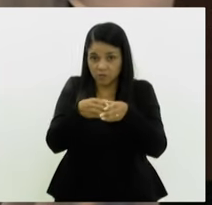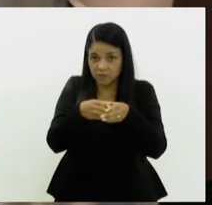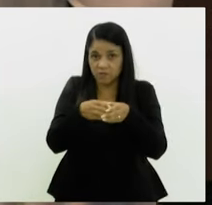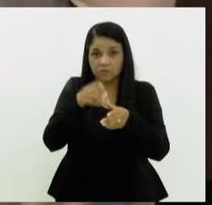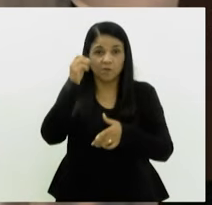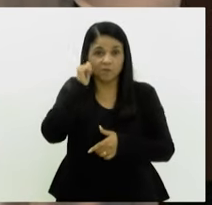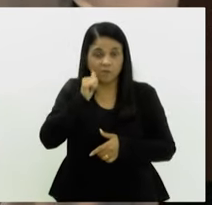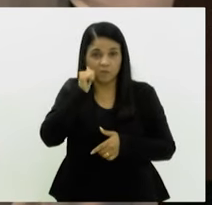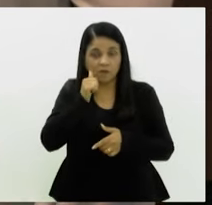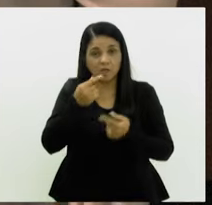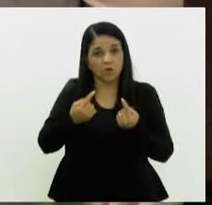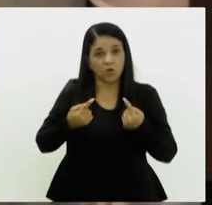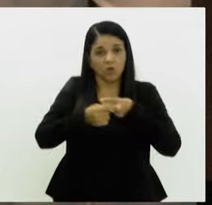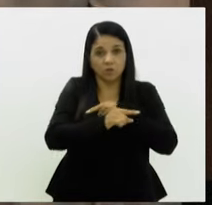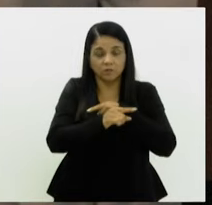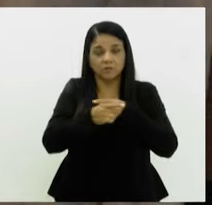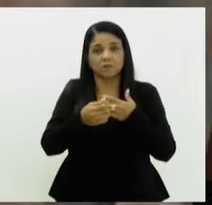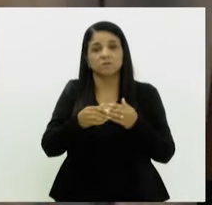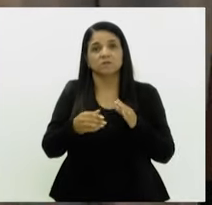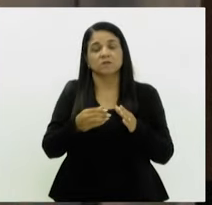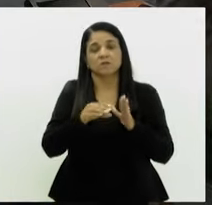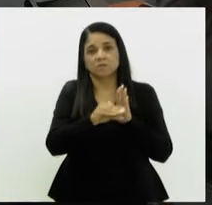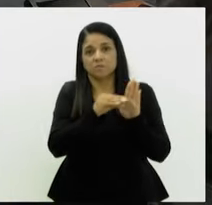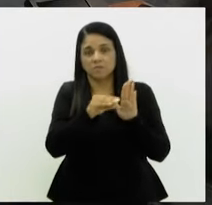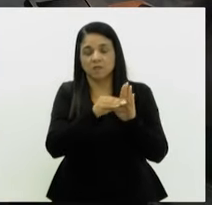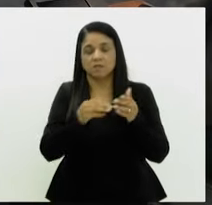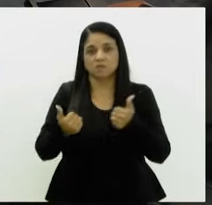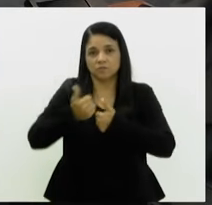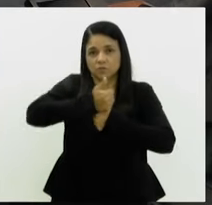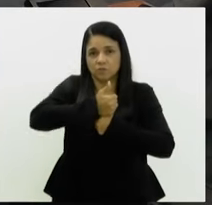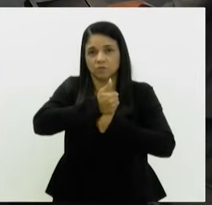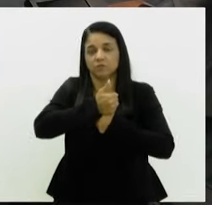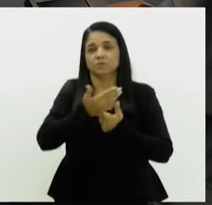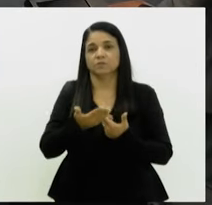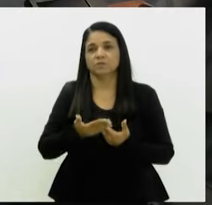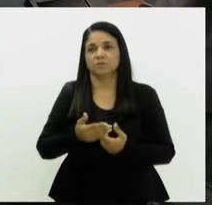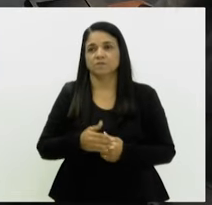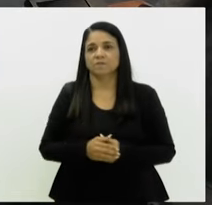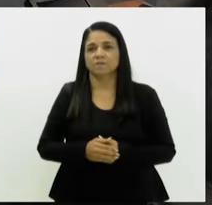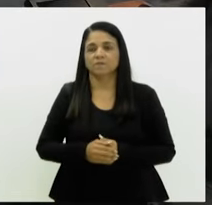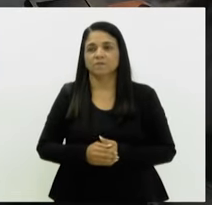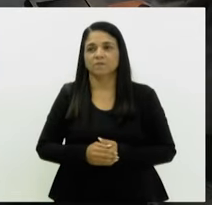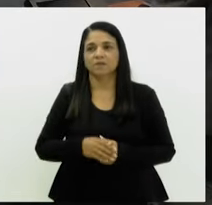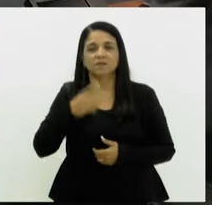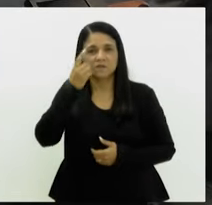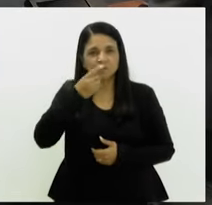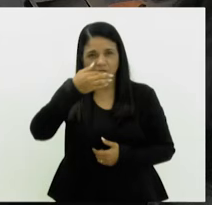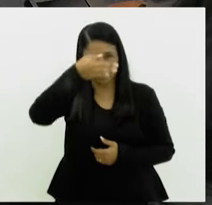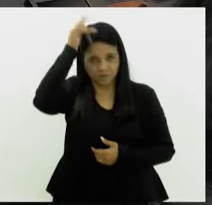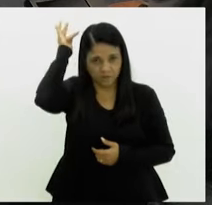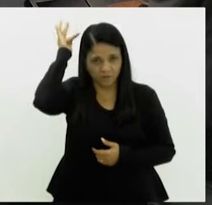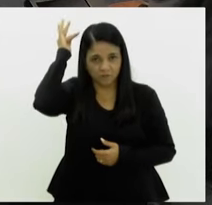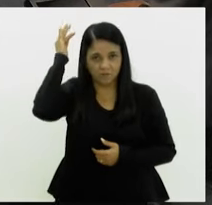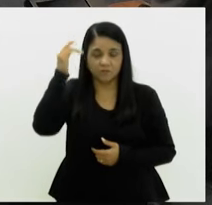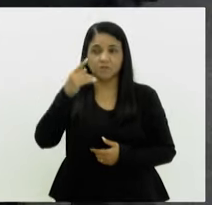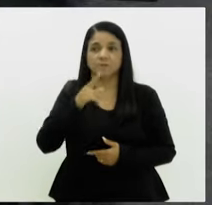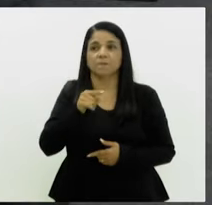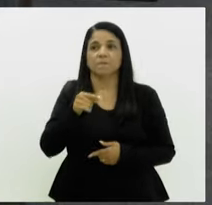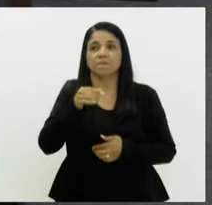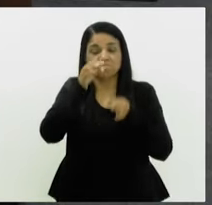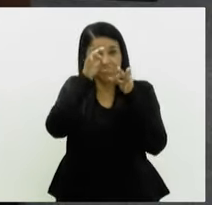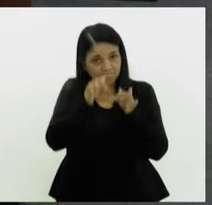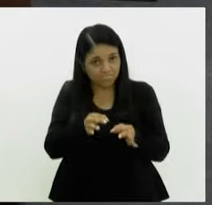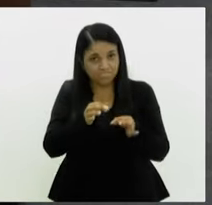contrário às demais emendas, concluindo por substitutivo. Deputado Fred Pacheco, só para